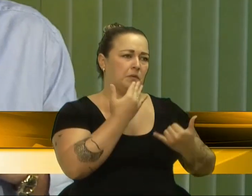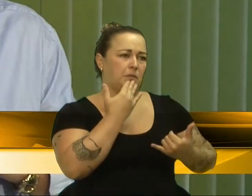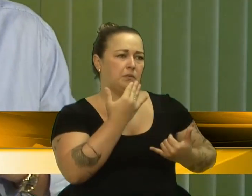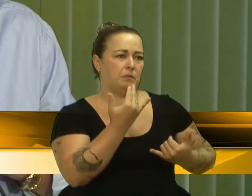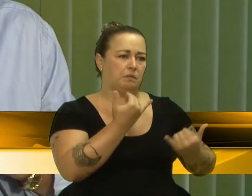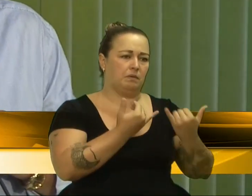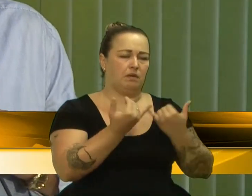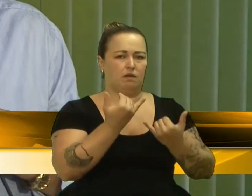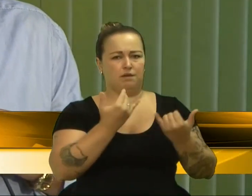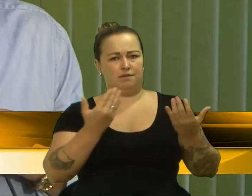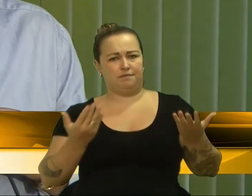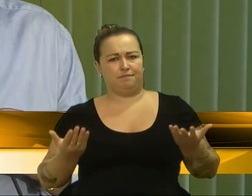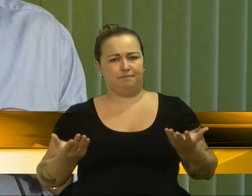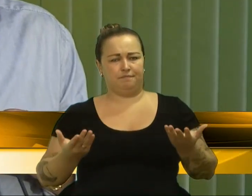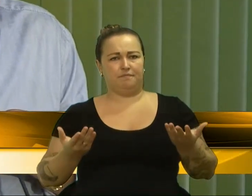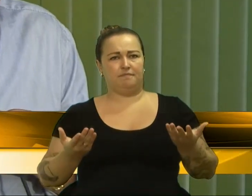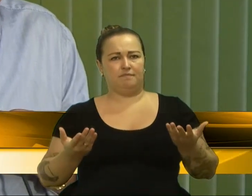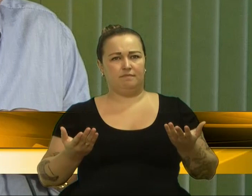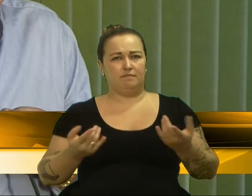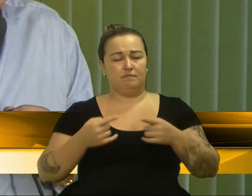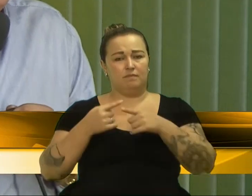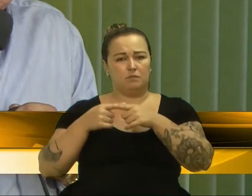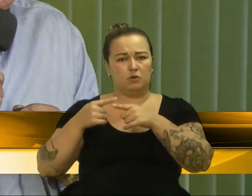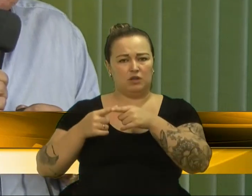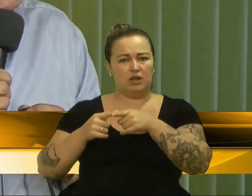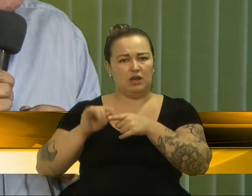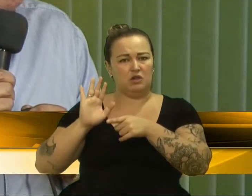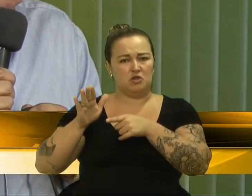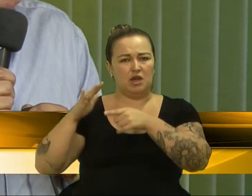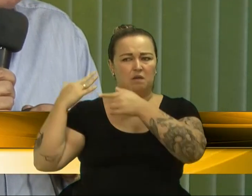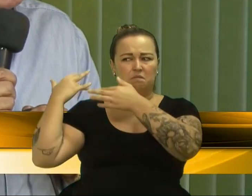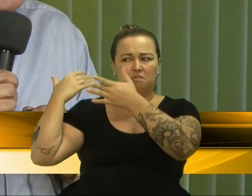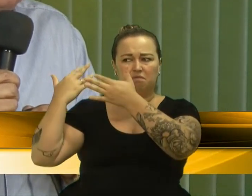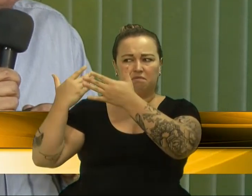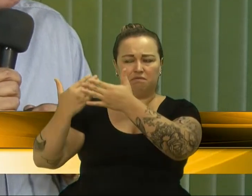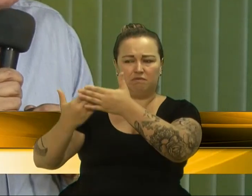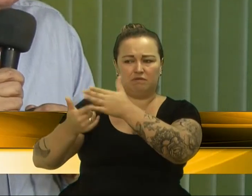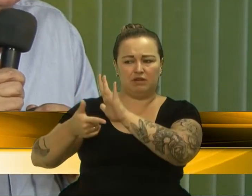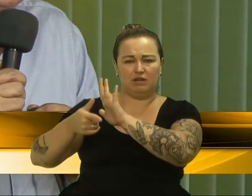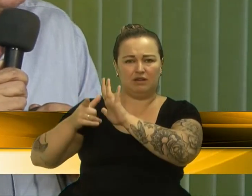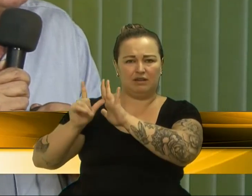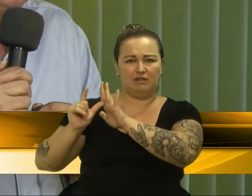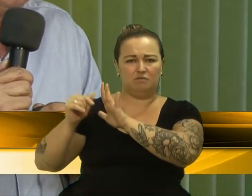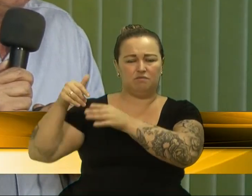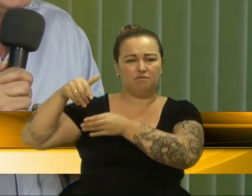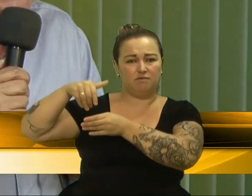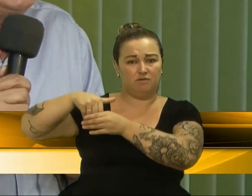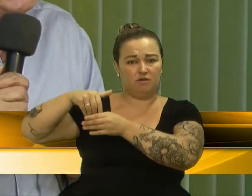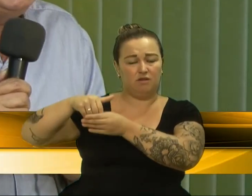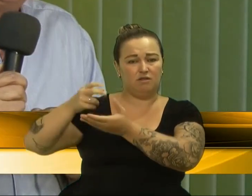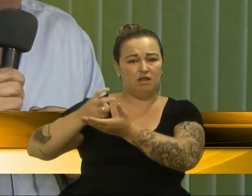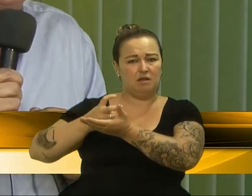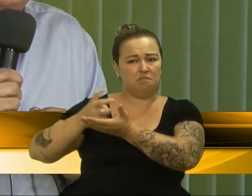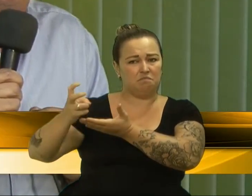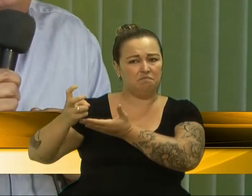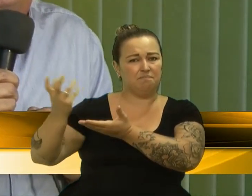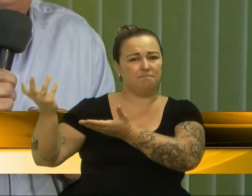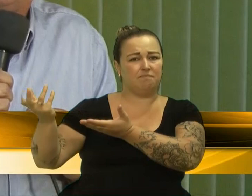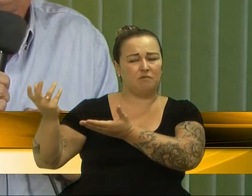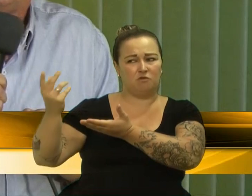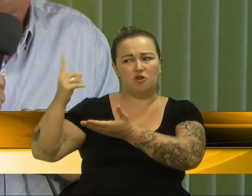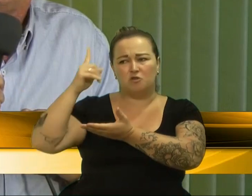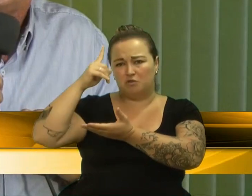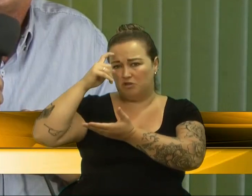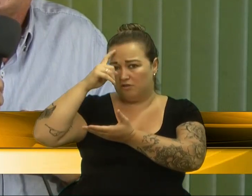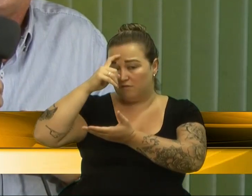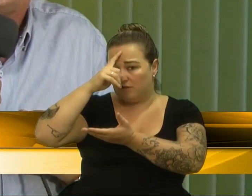com o momento, né, que a gente já vem de uma situação que foi votado bastante crítico aqui, né? Foi onde